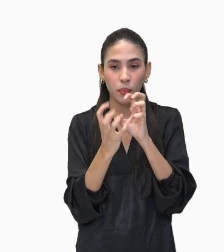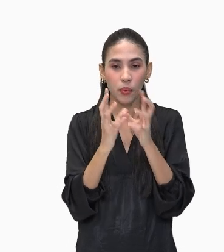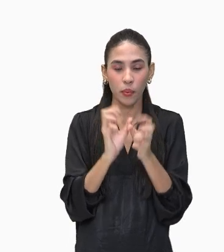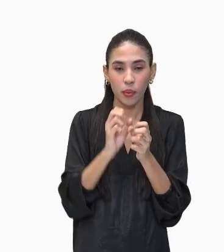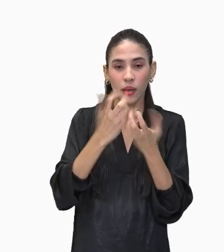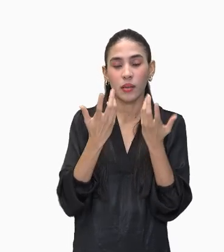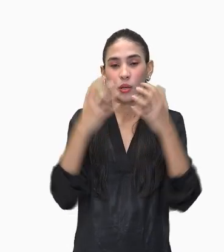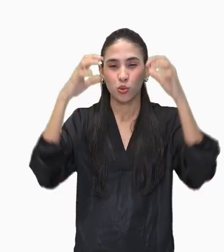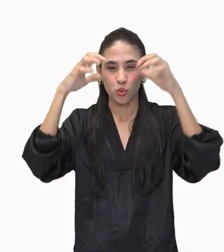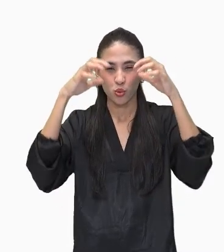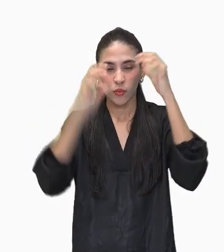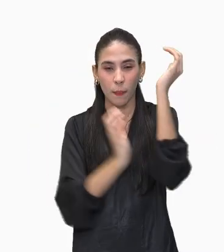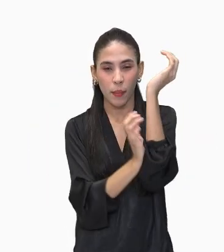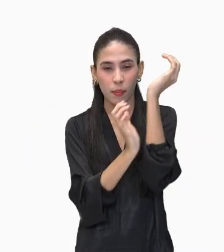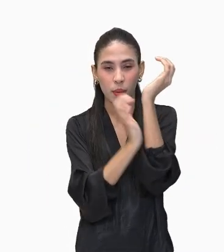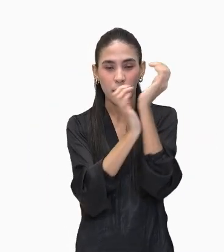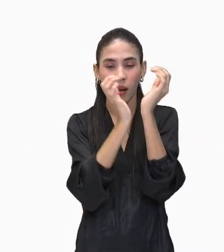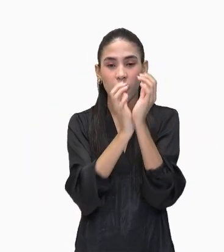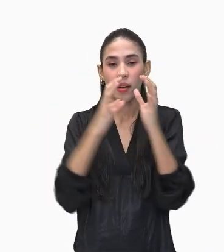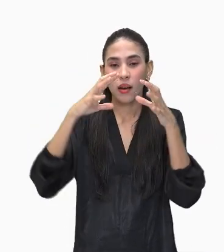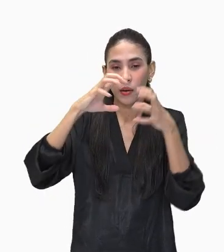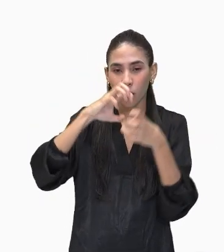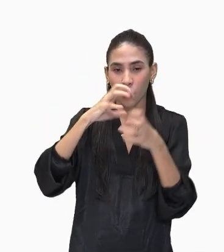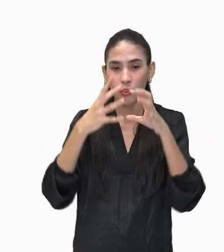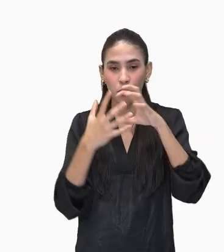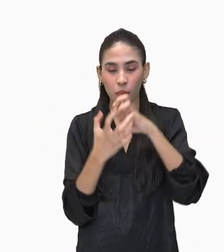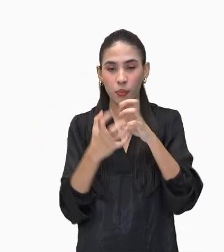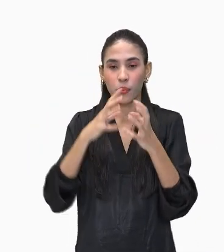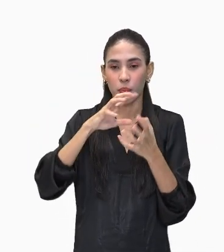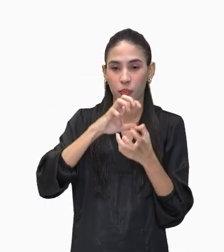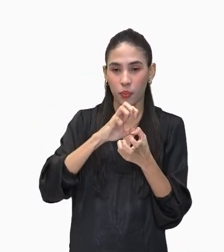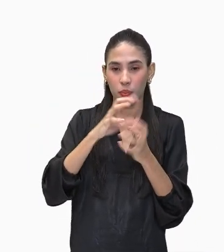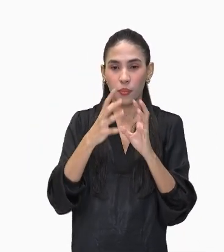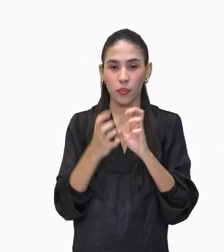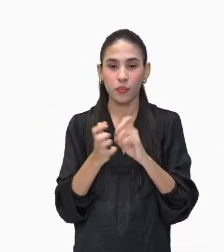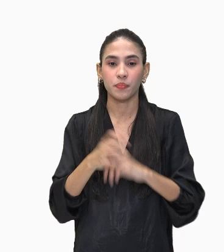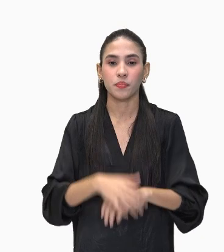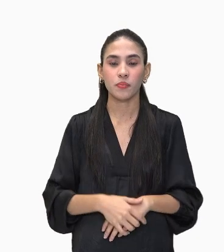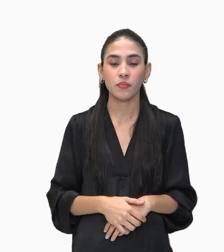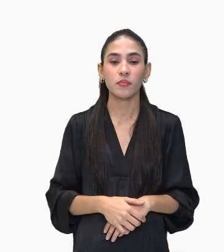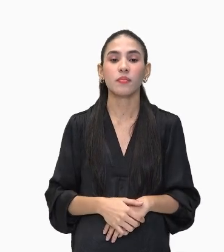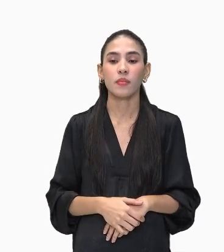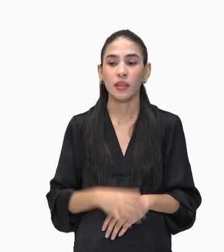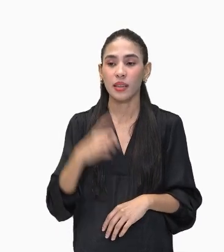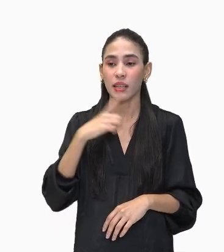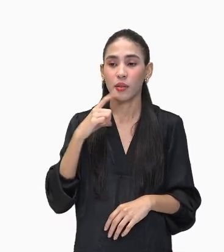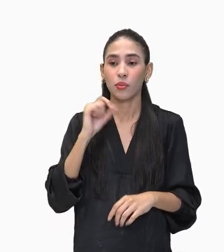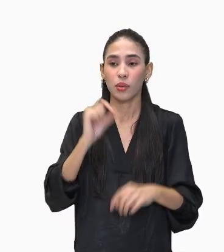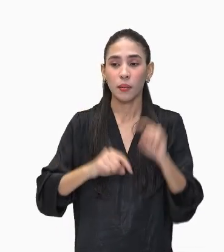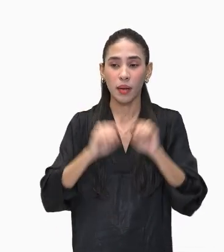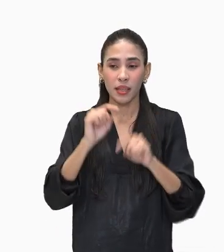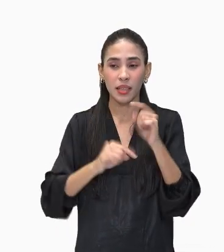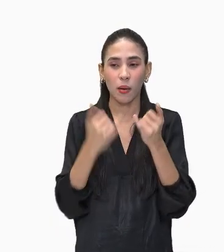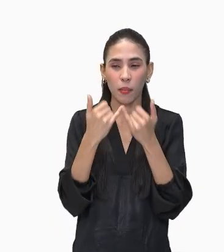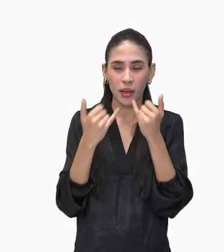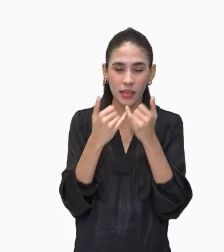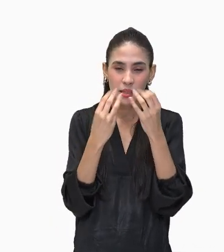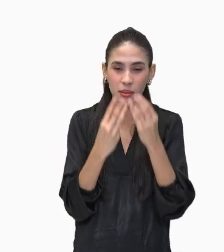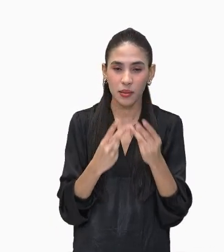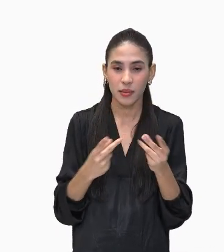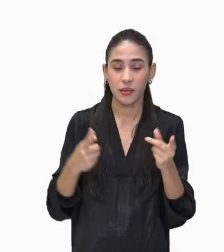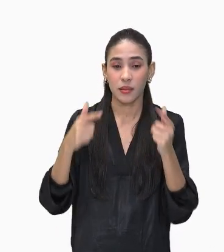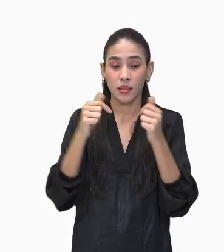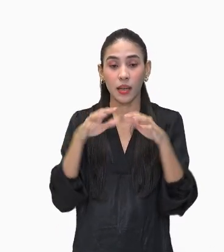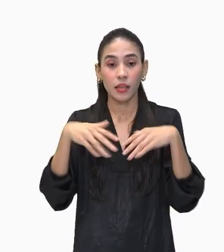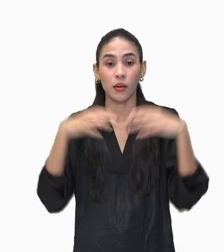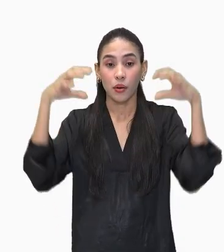por esse volume de água, essa chuva ácida, né, carregada aí de acidez. Então, a chuva ácida,